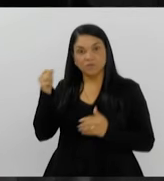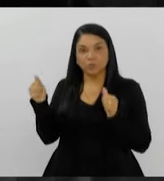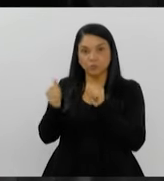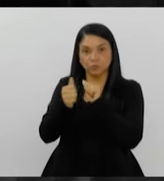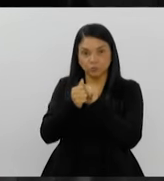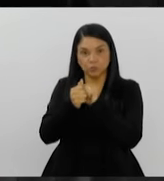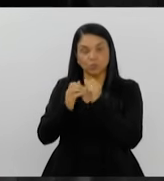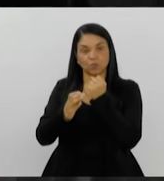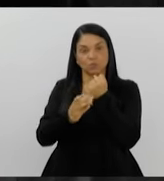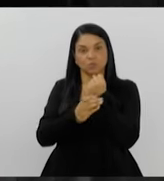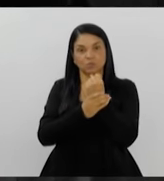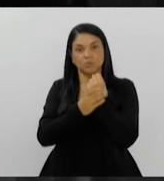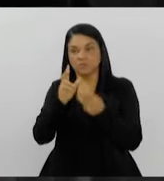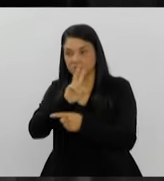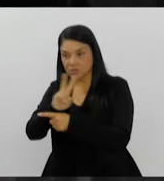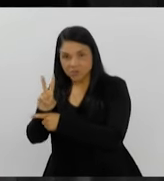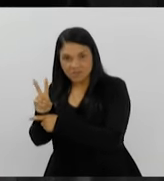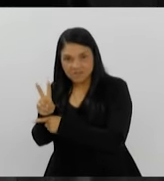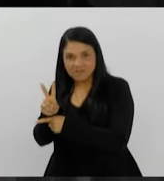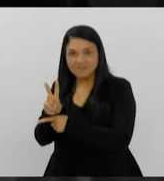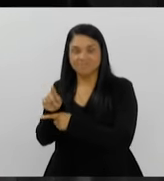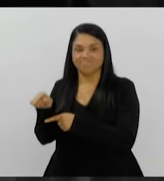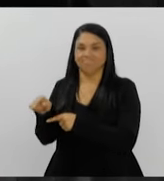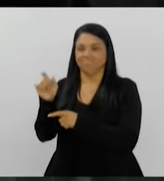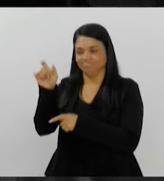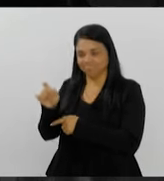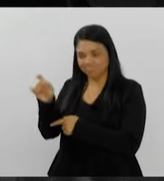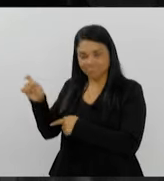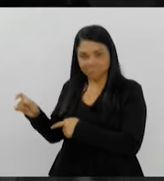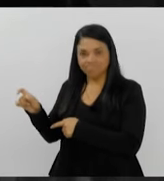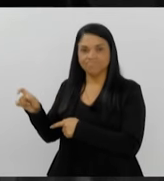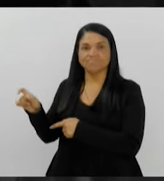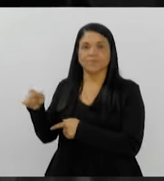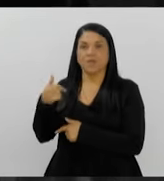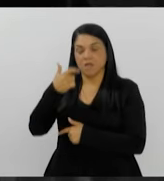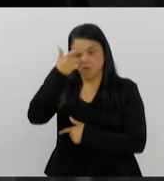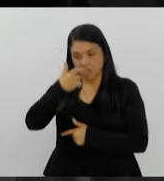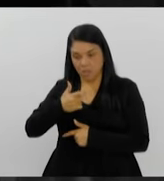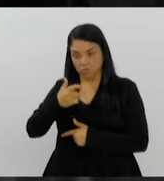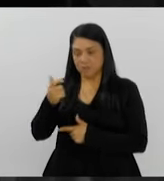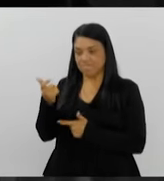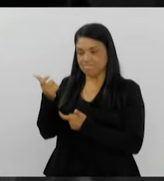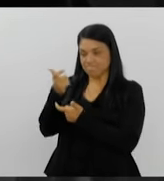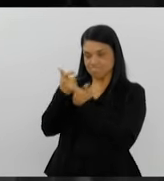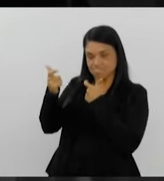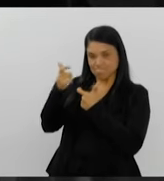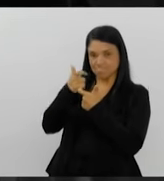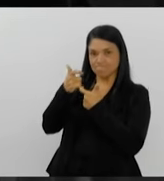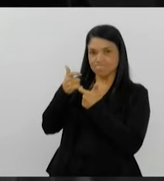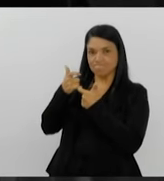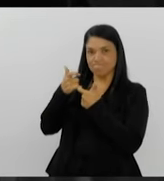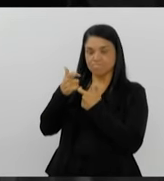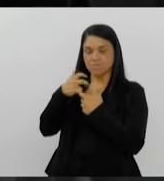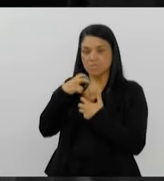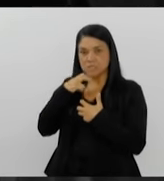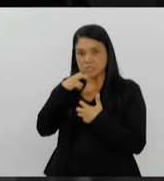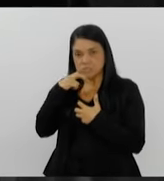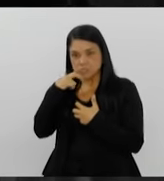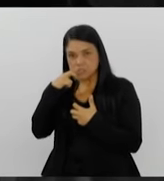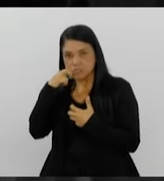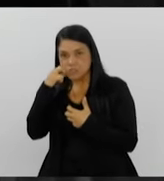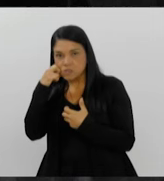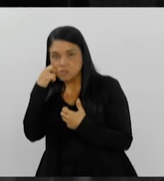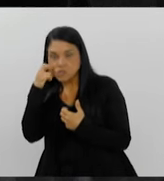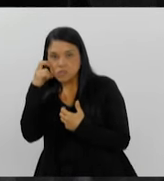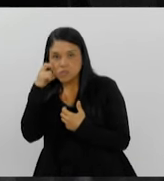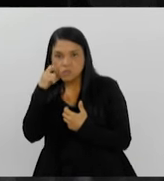afrontar E aí eu de fato estava intimidado constrangido com a cena que ele